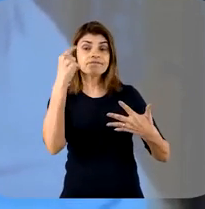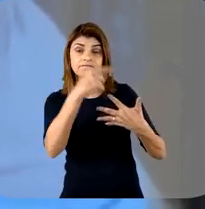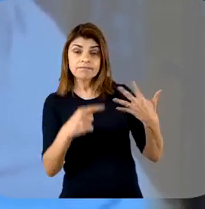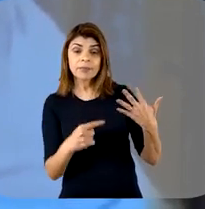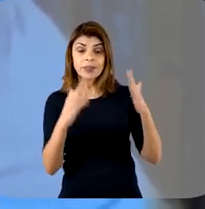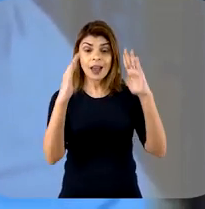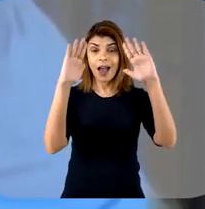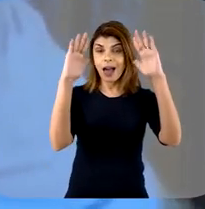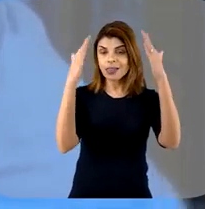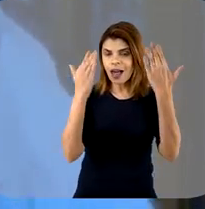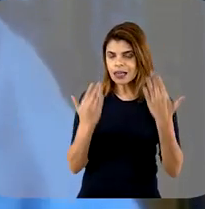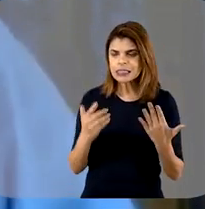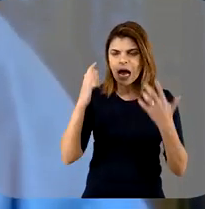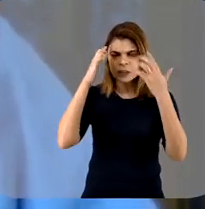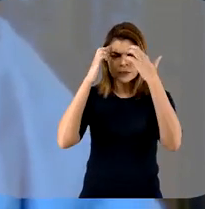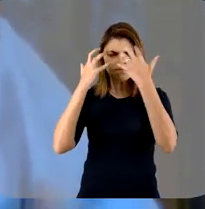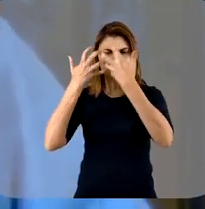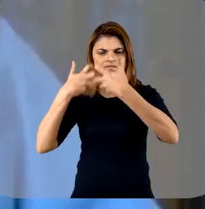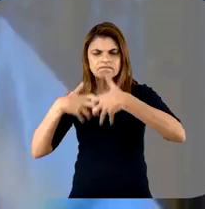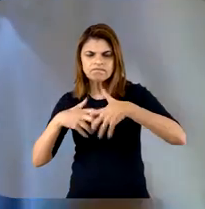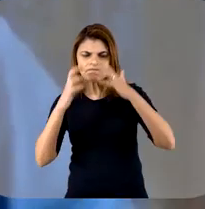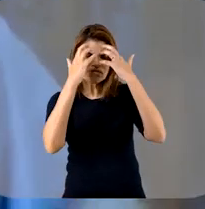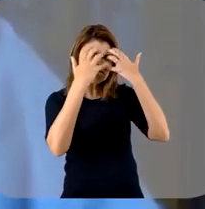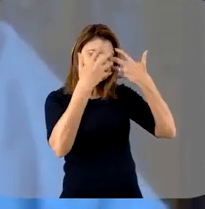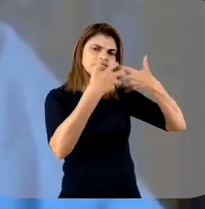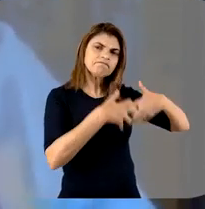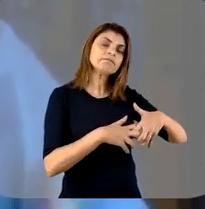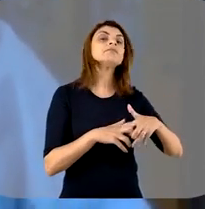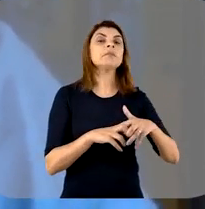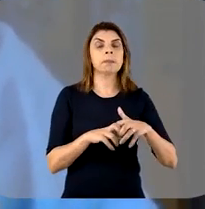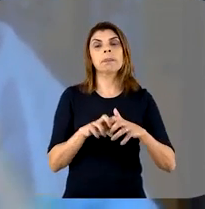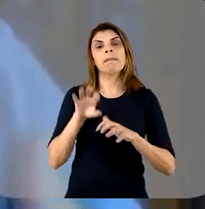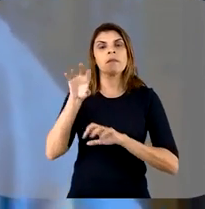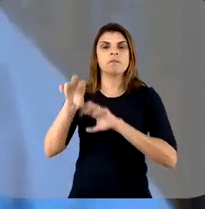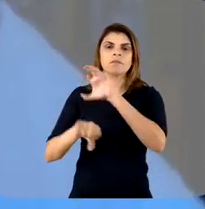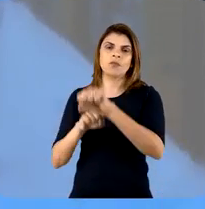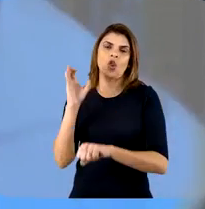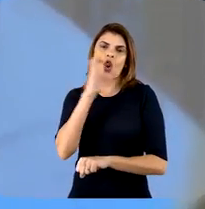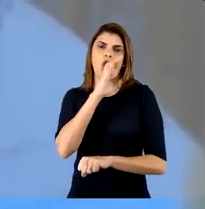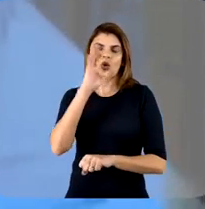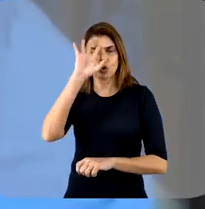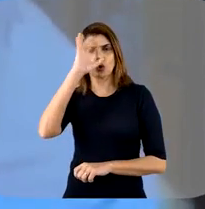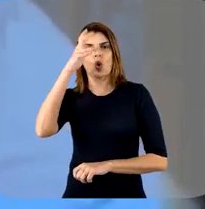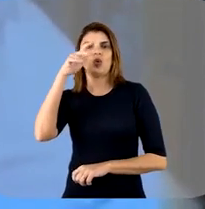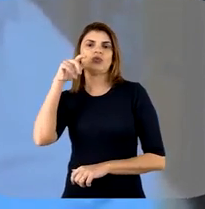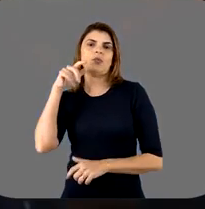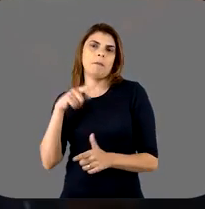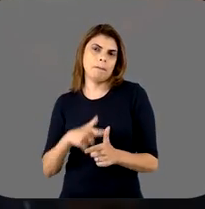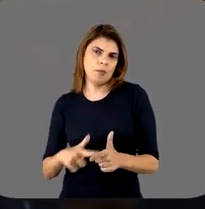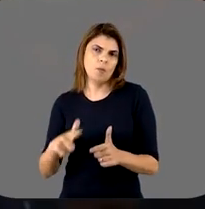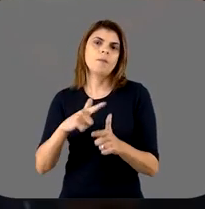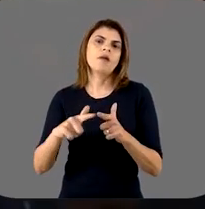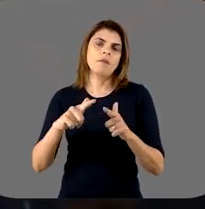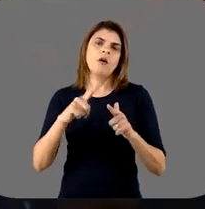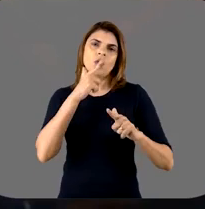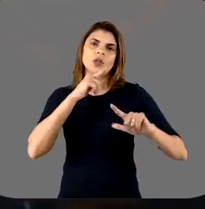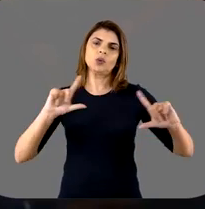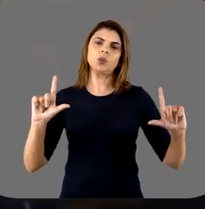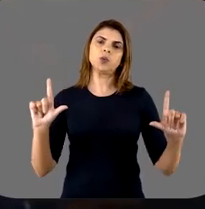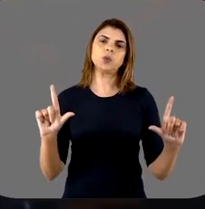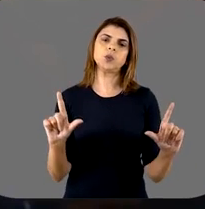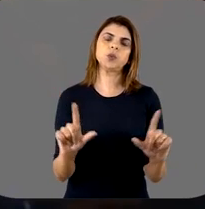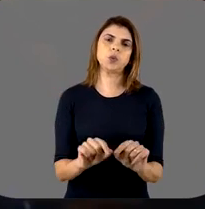analisados, processados, né, e que se busque soluções integradas para esses problemas, para que se reduza